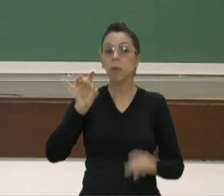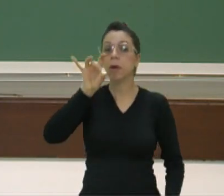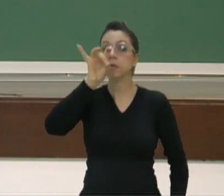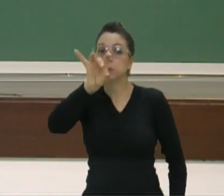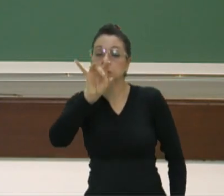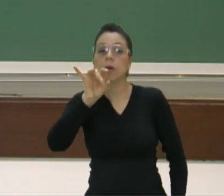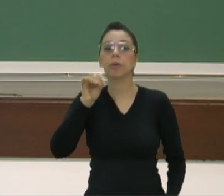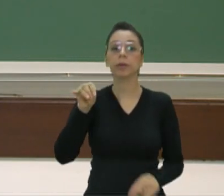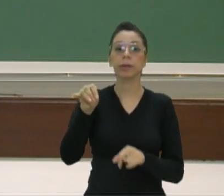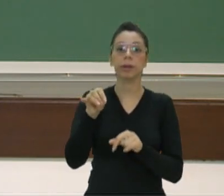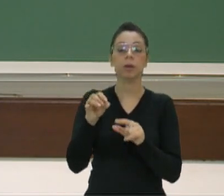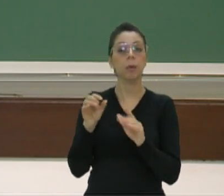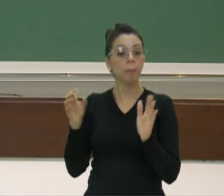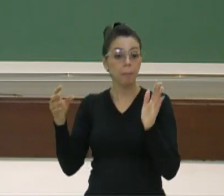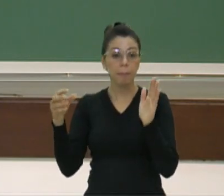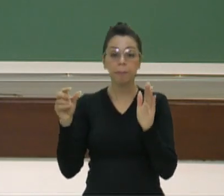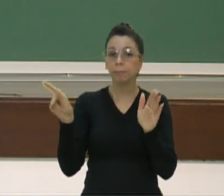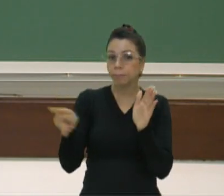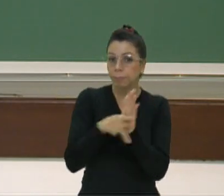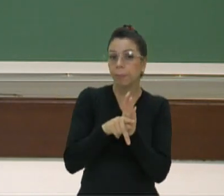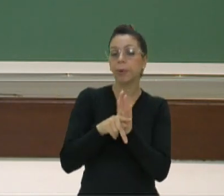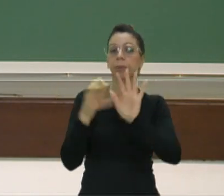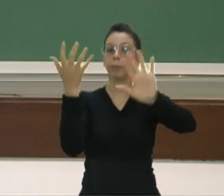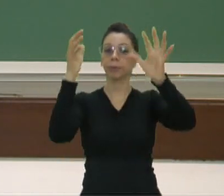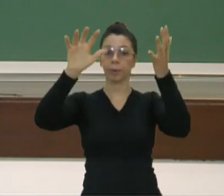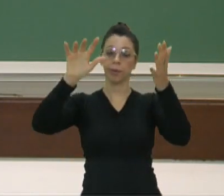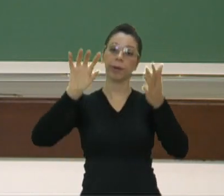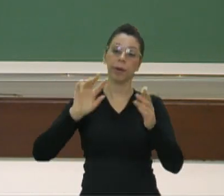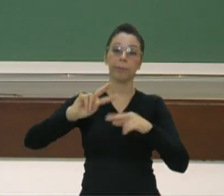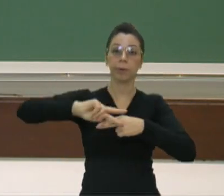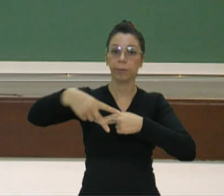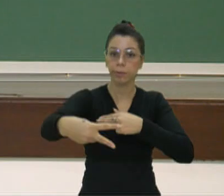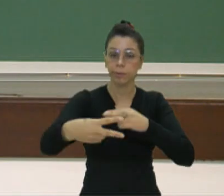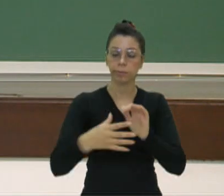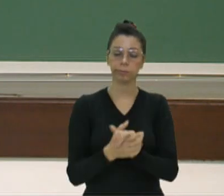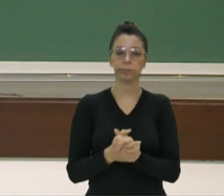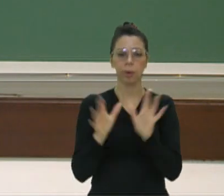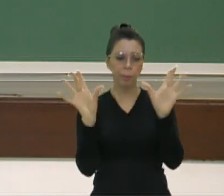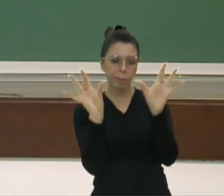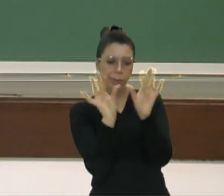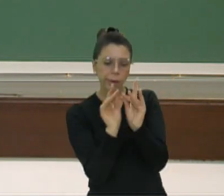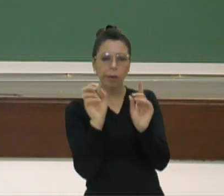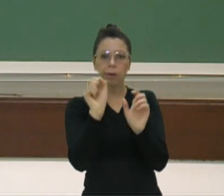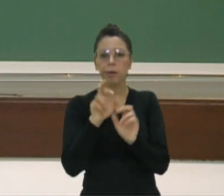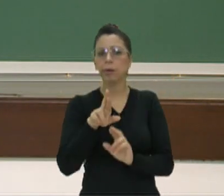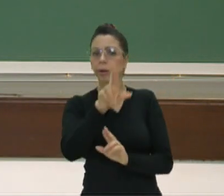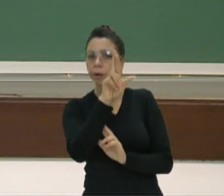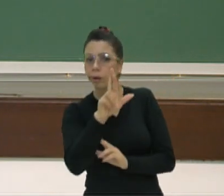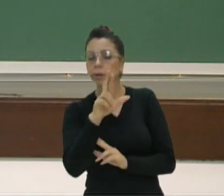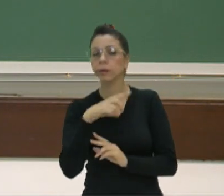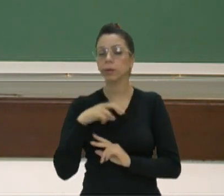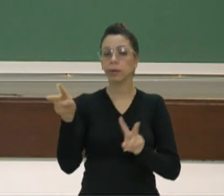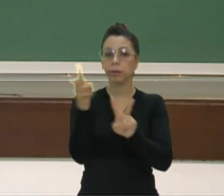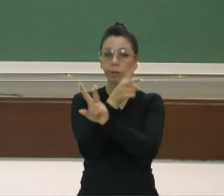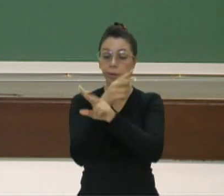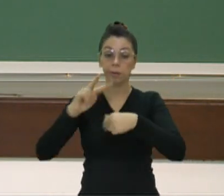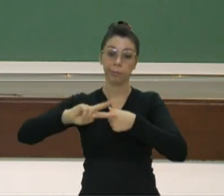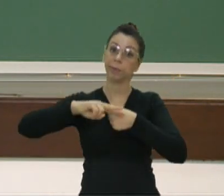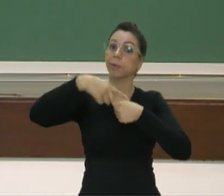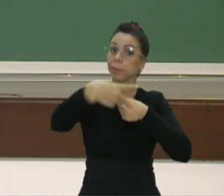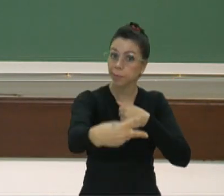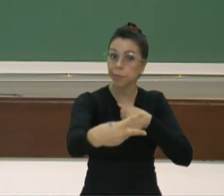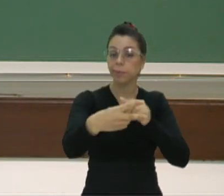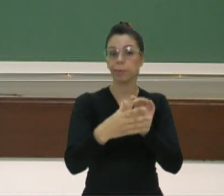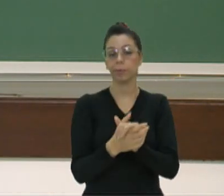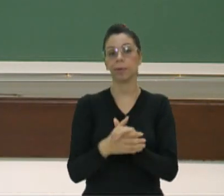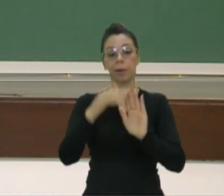que condiciona o clima, e sim uma consequência. Umidade relativa do ar vai estar relacionado também por ser uma consequência,